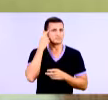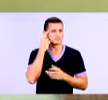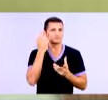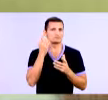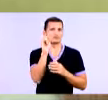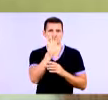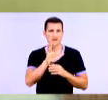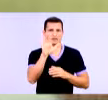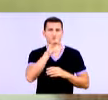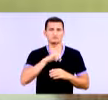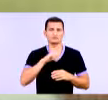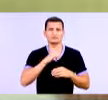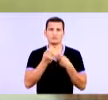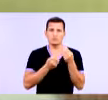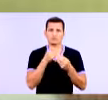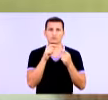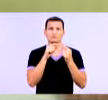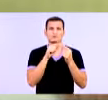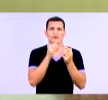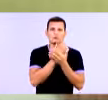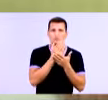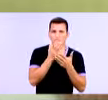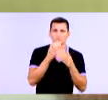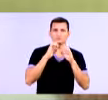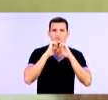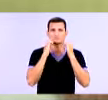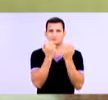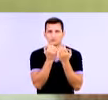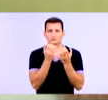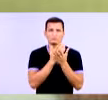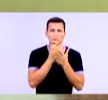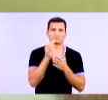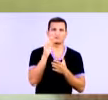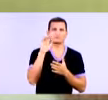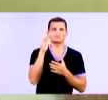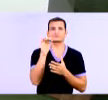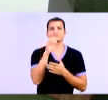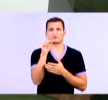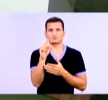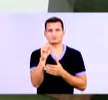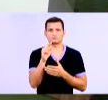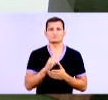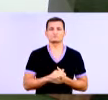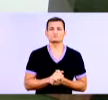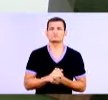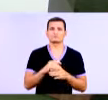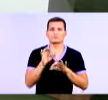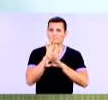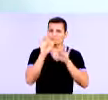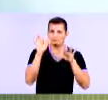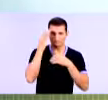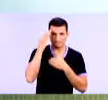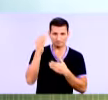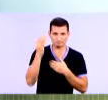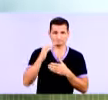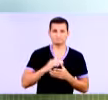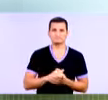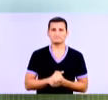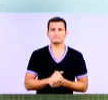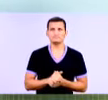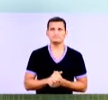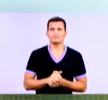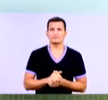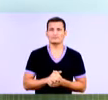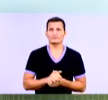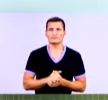essa funcionalidade de associar determinados eventos, determinadas funcionalidades àquela imagem. Ótimo, é isso mesmo, professor. Obrigado. Agora,